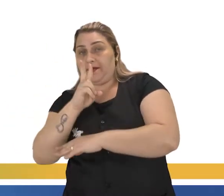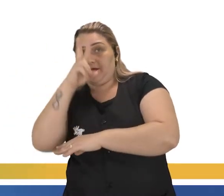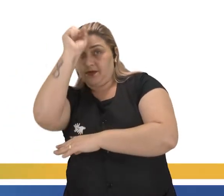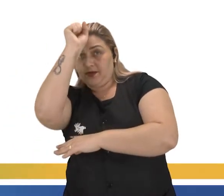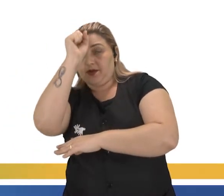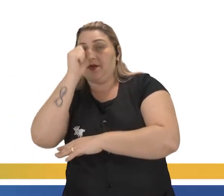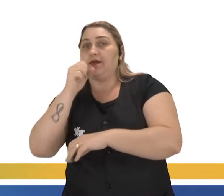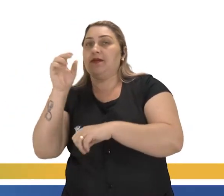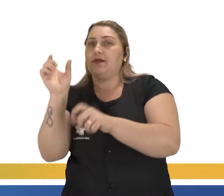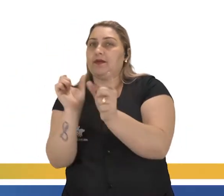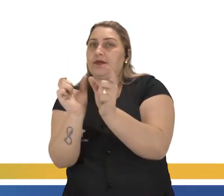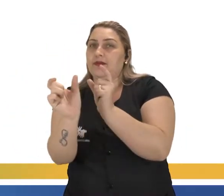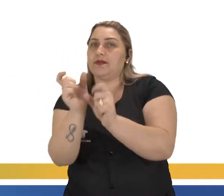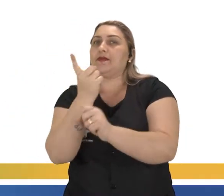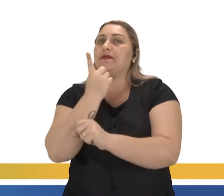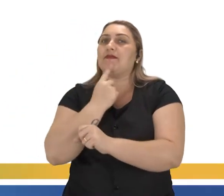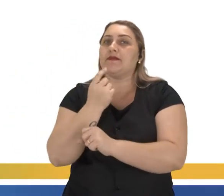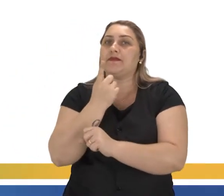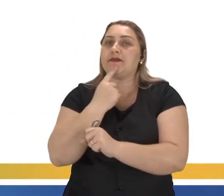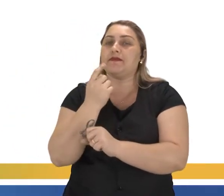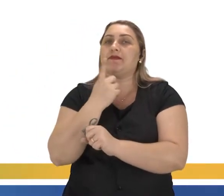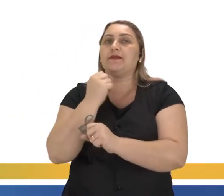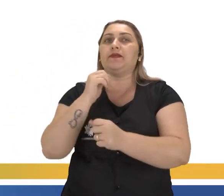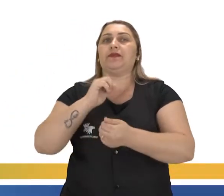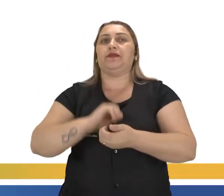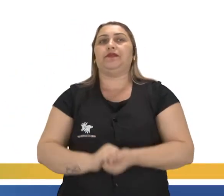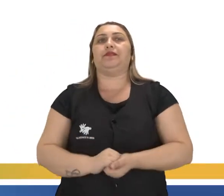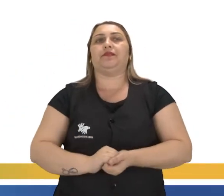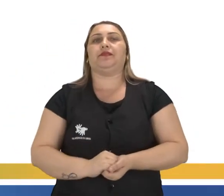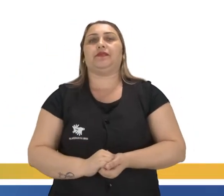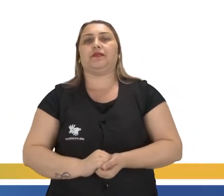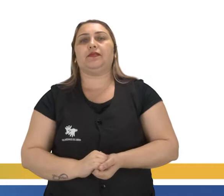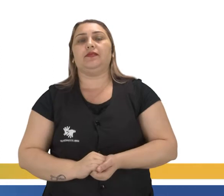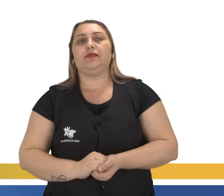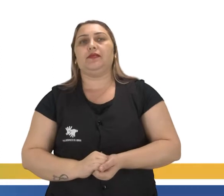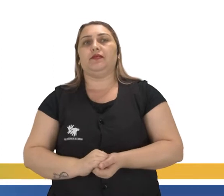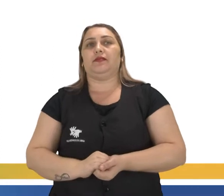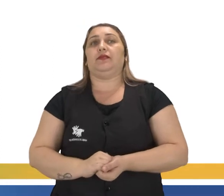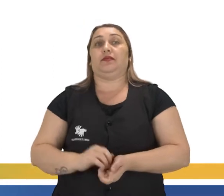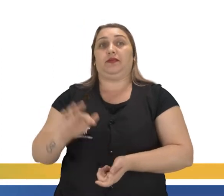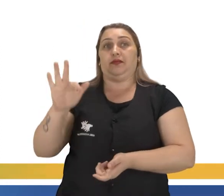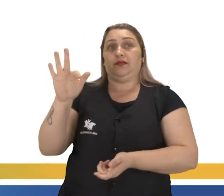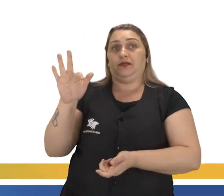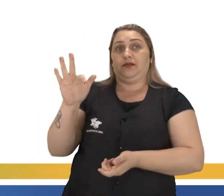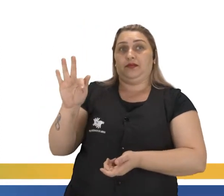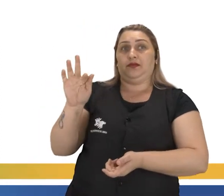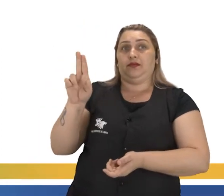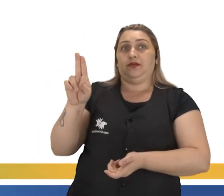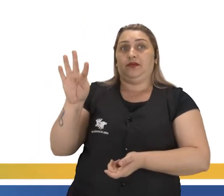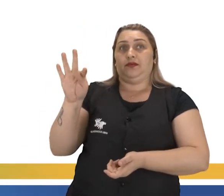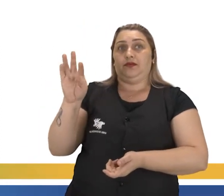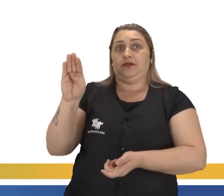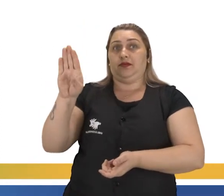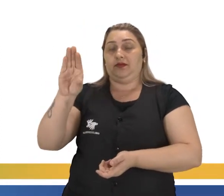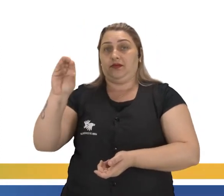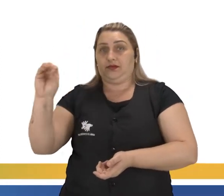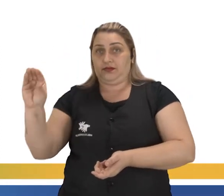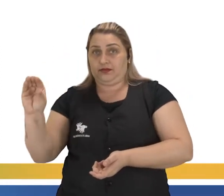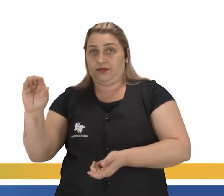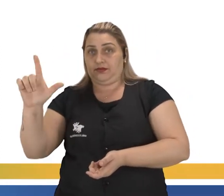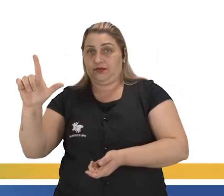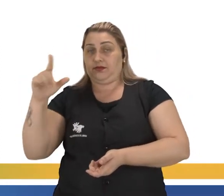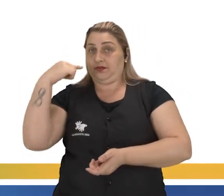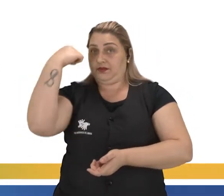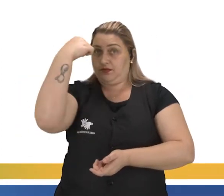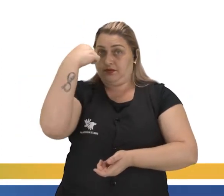final da palavra que eu vou ter essa sílaba mais forte. Então se trata também de um heterotônico. Por último, eu tenho aí a